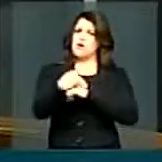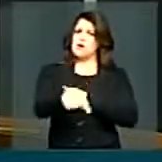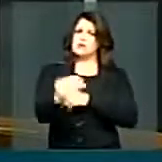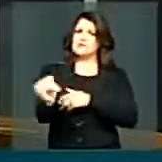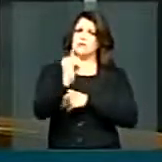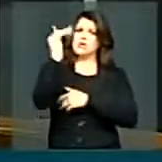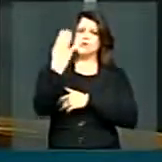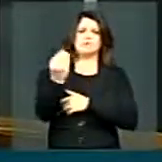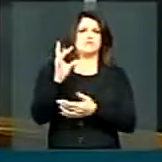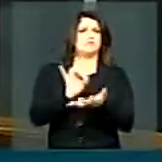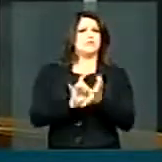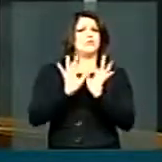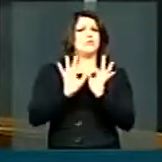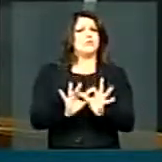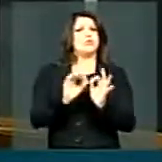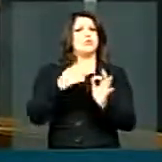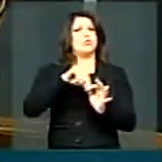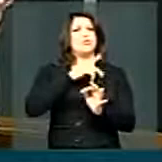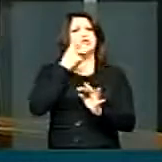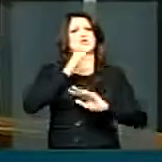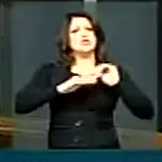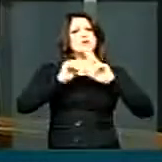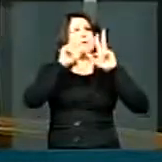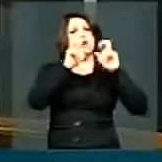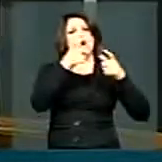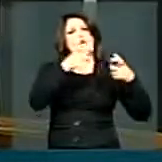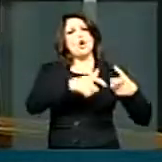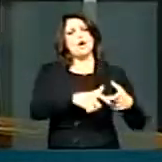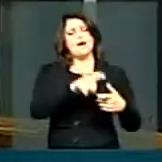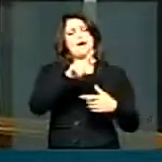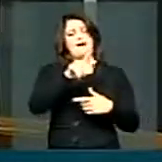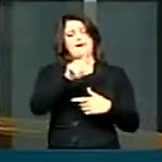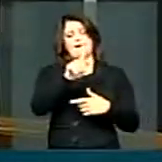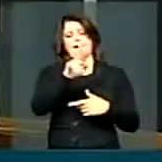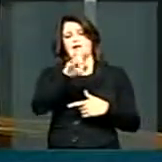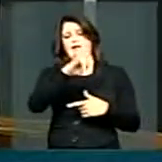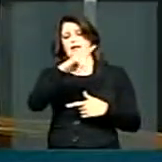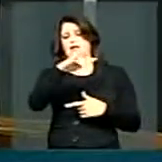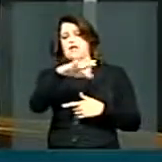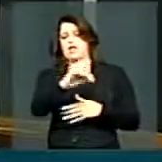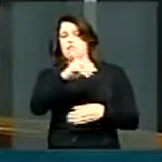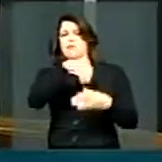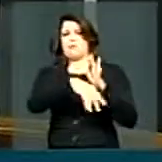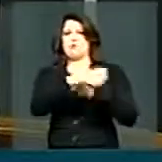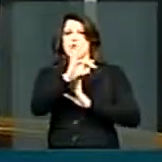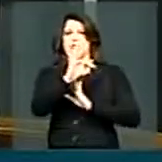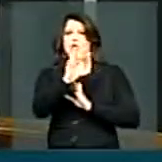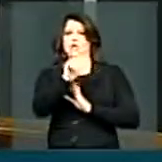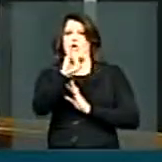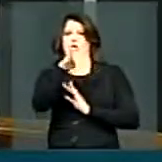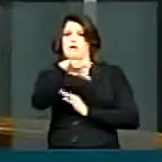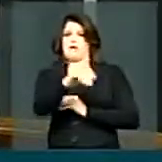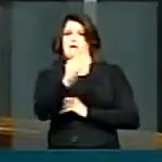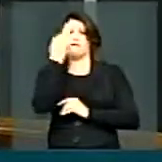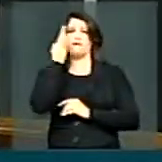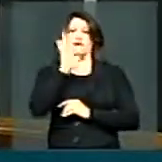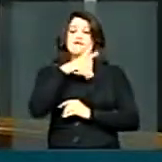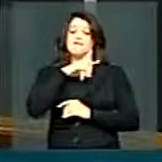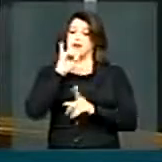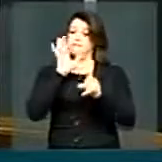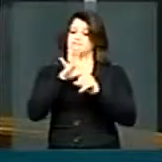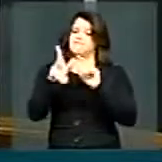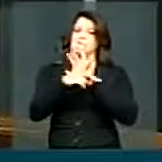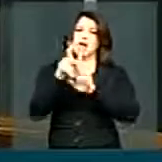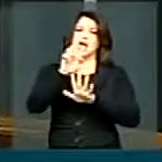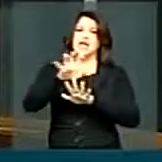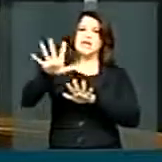envergadura, com esta repercussão, que trata de áreas de garimpo lá na Guiana Francesa, mas que tem um impacto forte na economia da